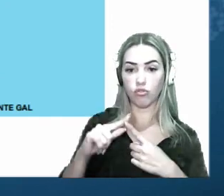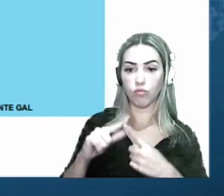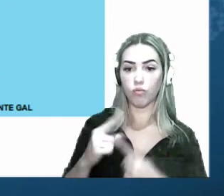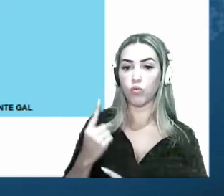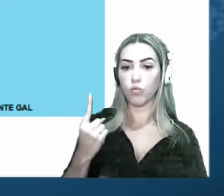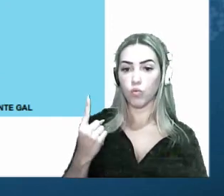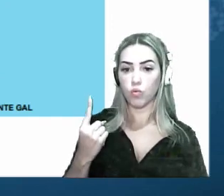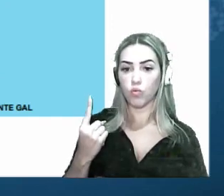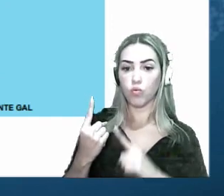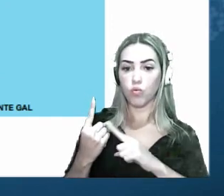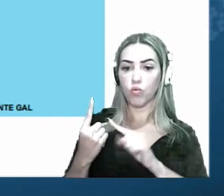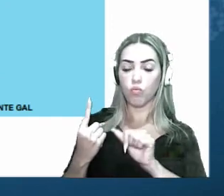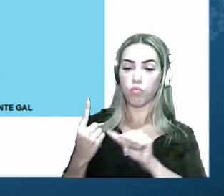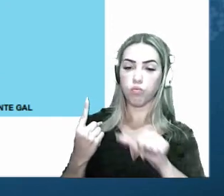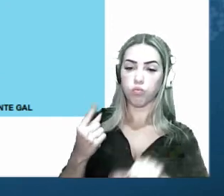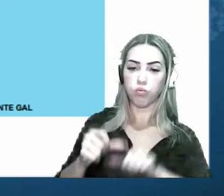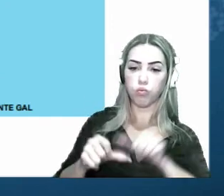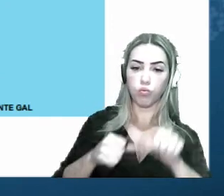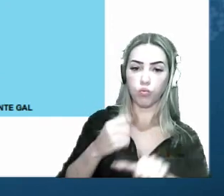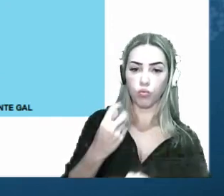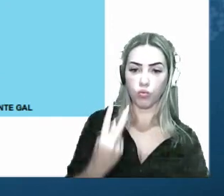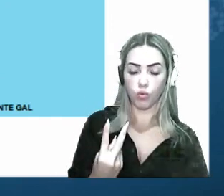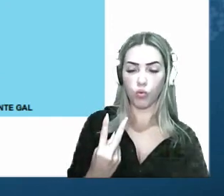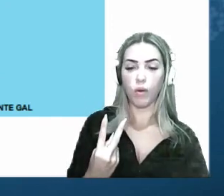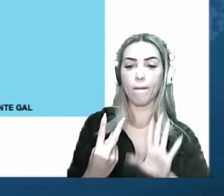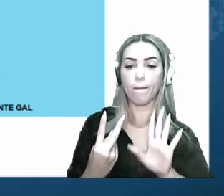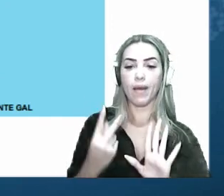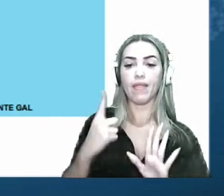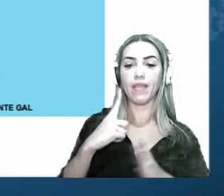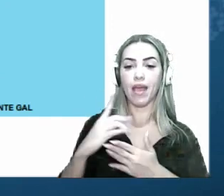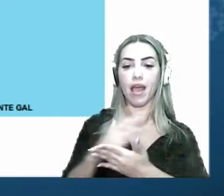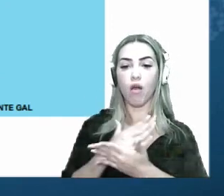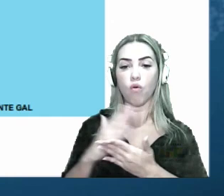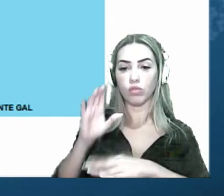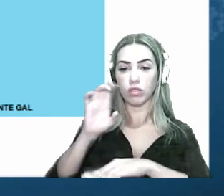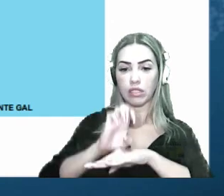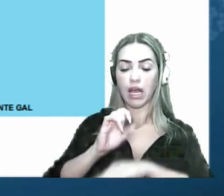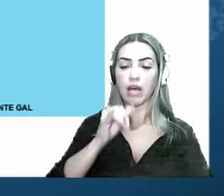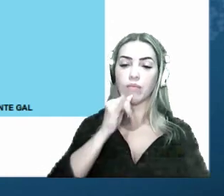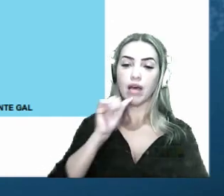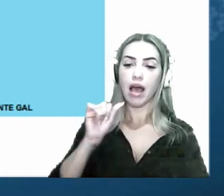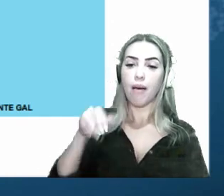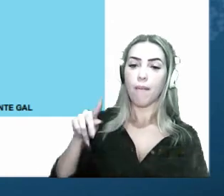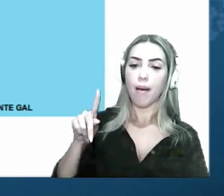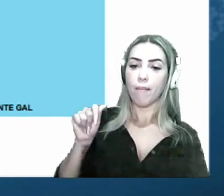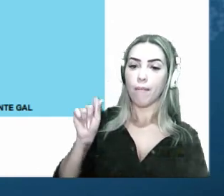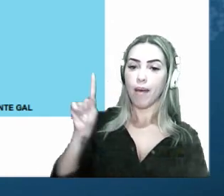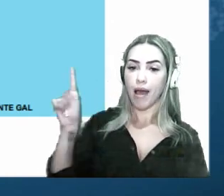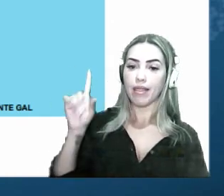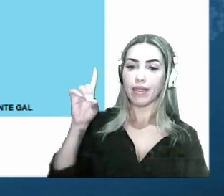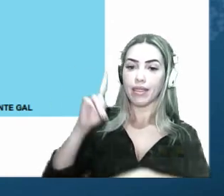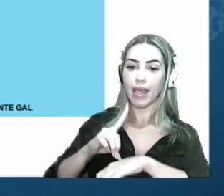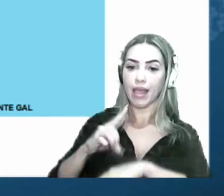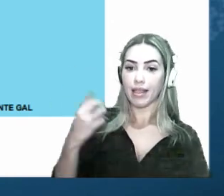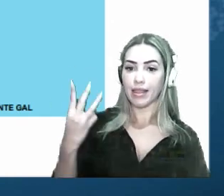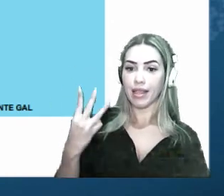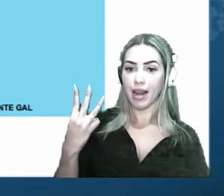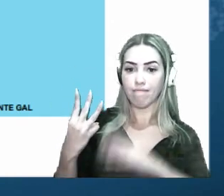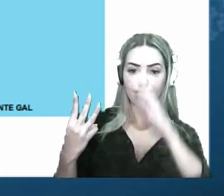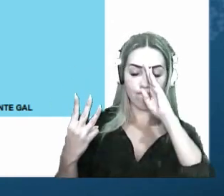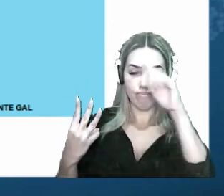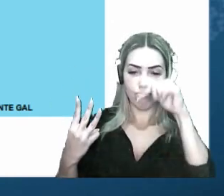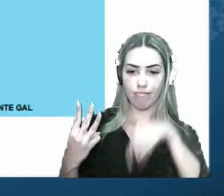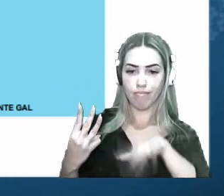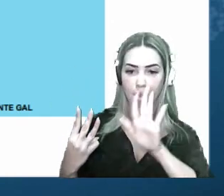virada para o 2, mas a gente tem estados como o Amapá, onde o dengue 3 predomina frente aos outros dois. Então, é um cenário um